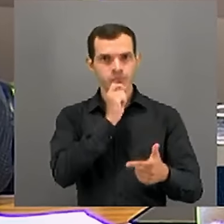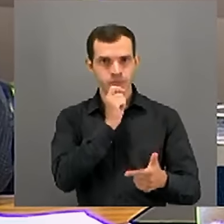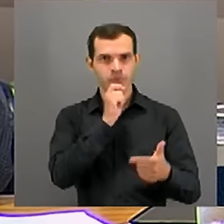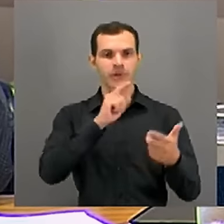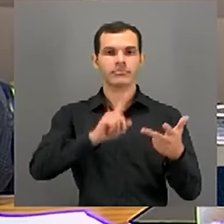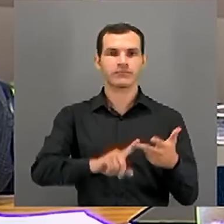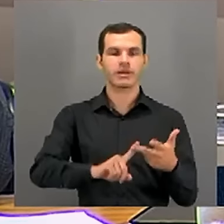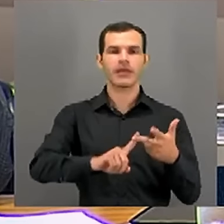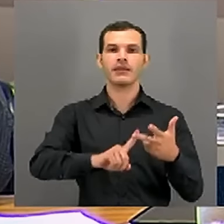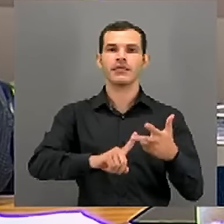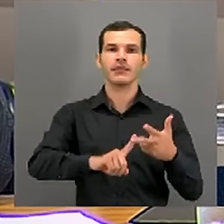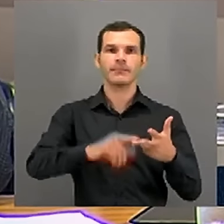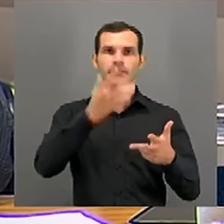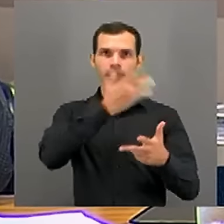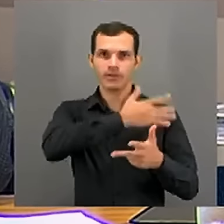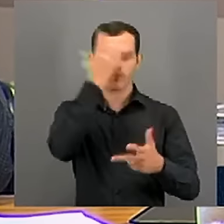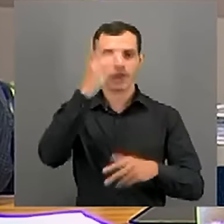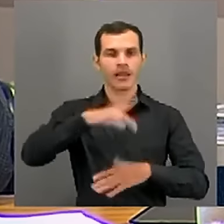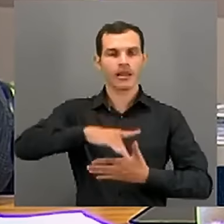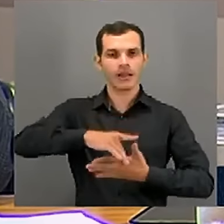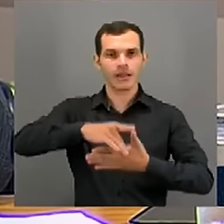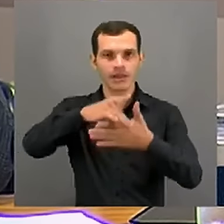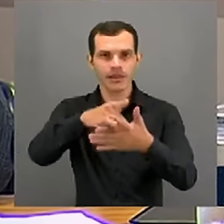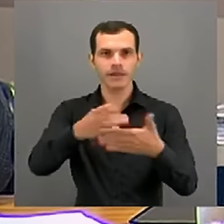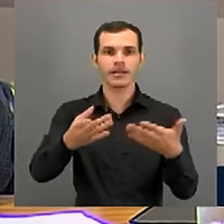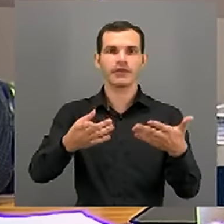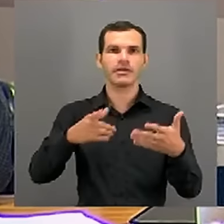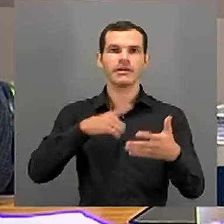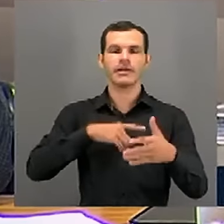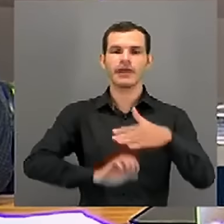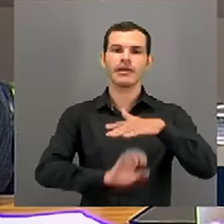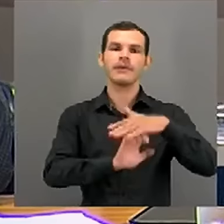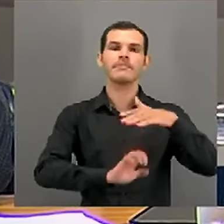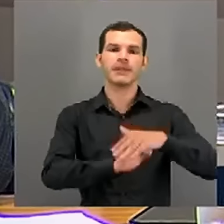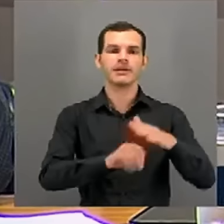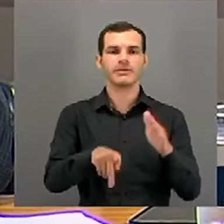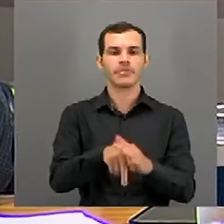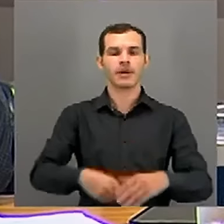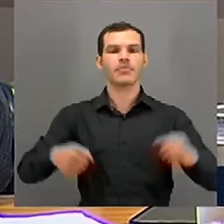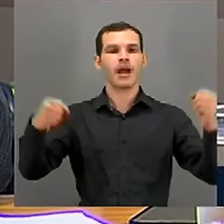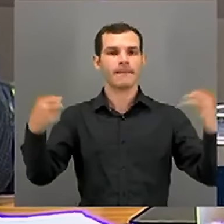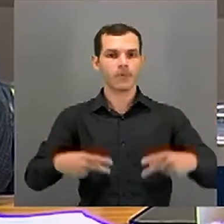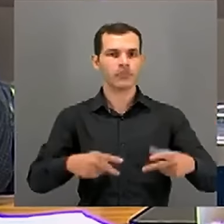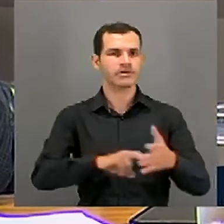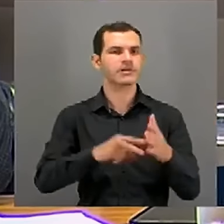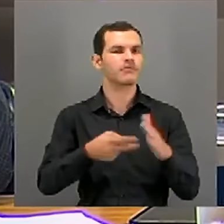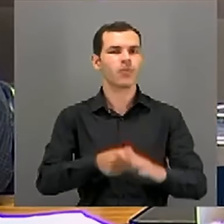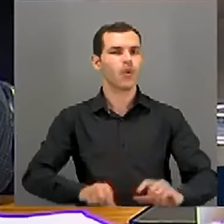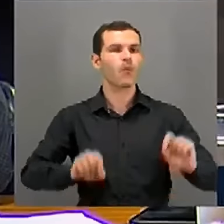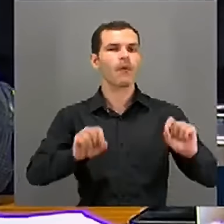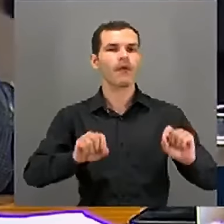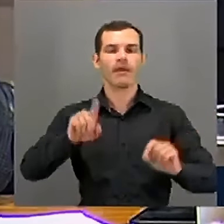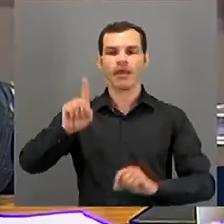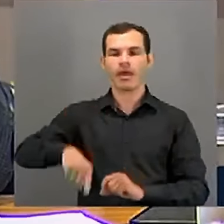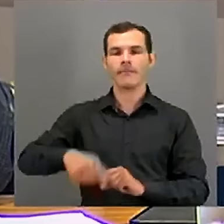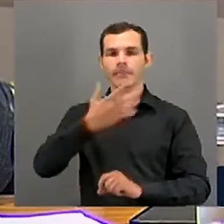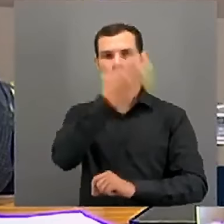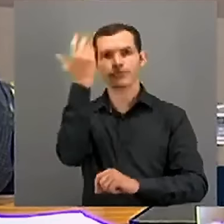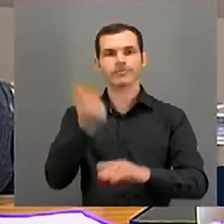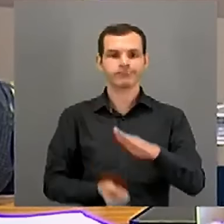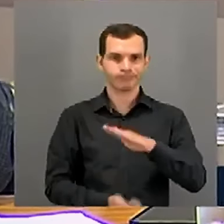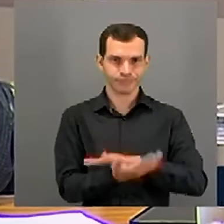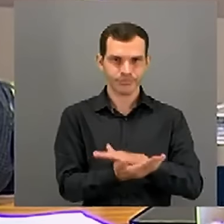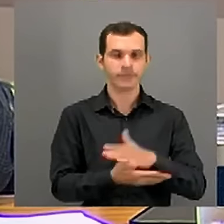de apostas, ou seja, corruptores e corruptos. A presente reunião